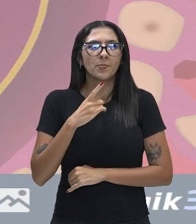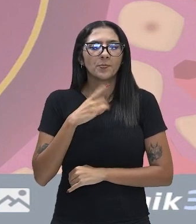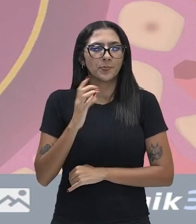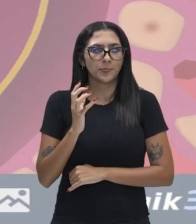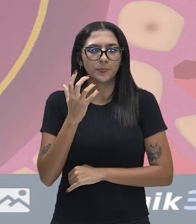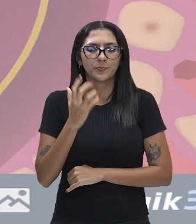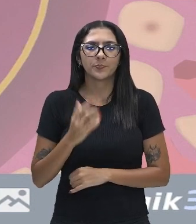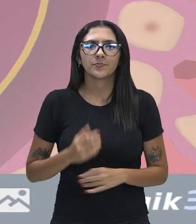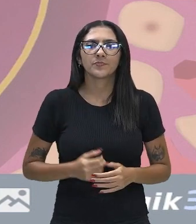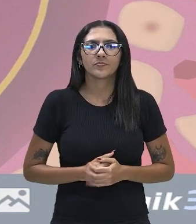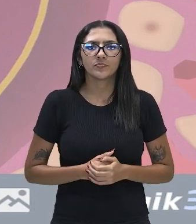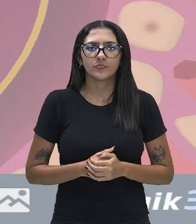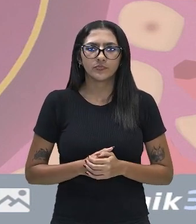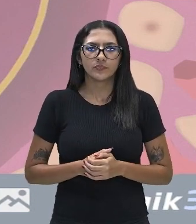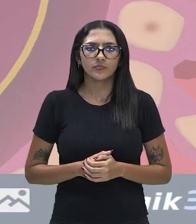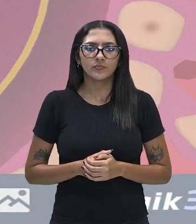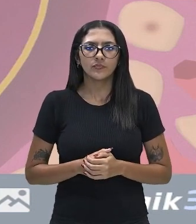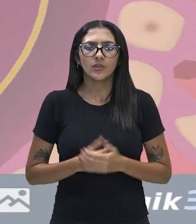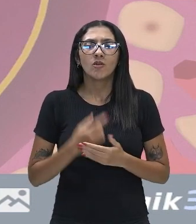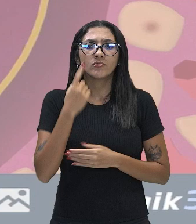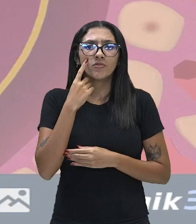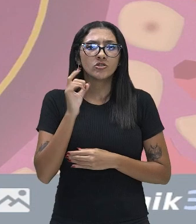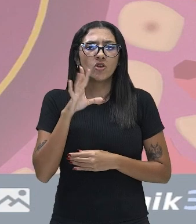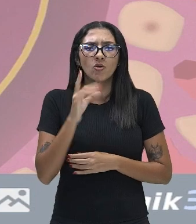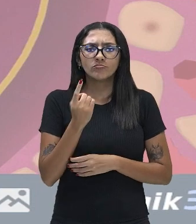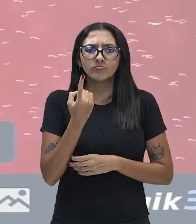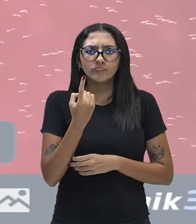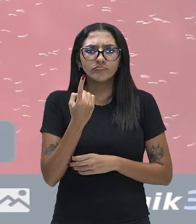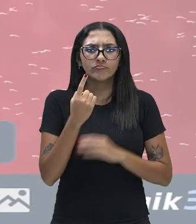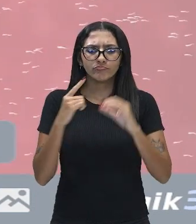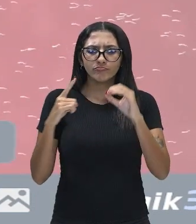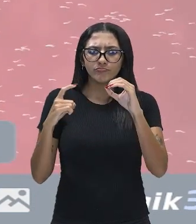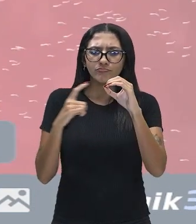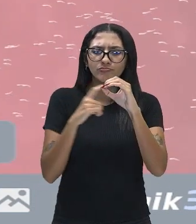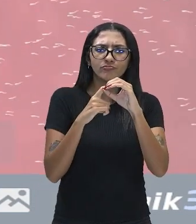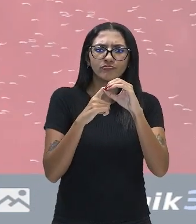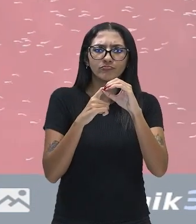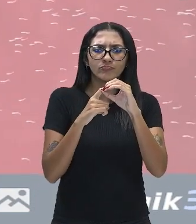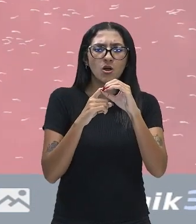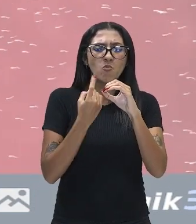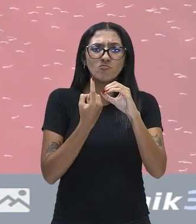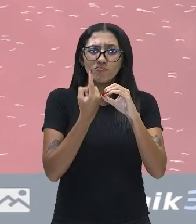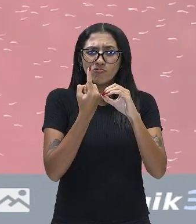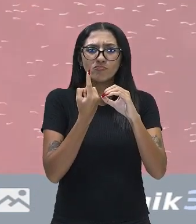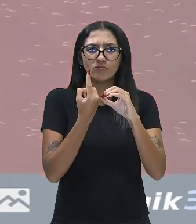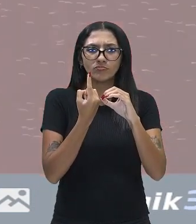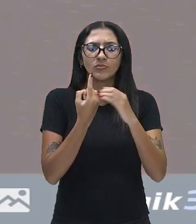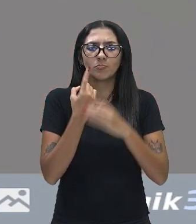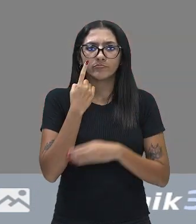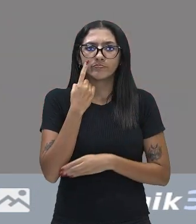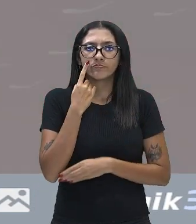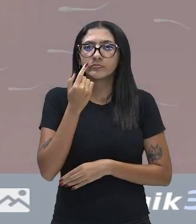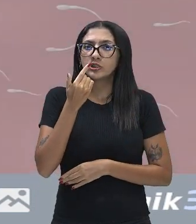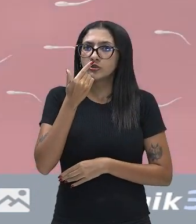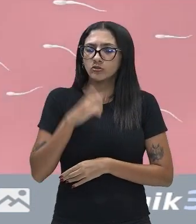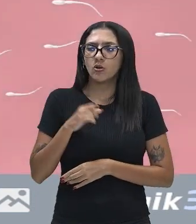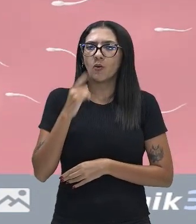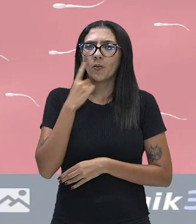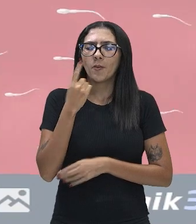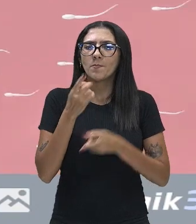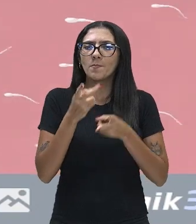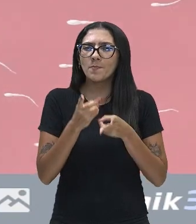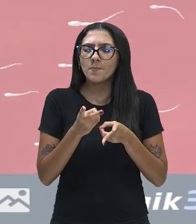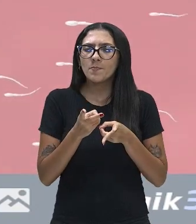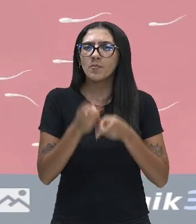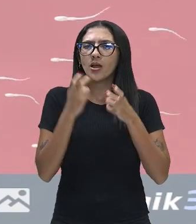vocês observaram que entrou só um? Então, vamos observar aí de novo para que vocês fixem